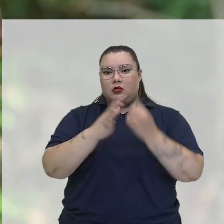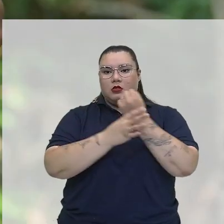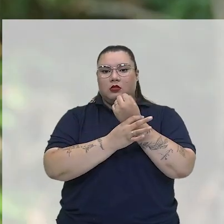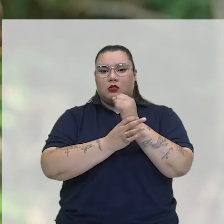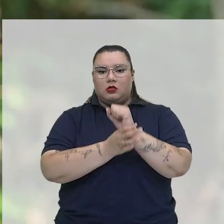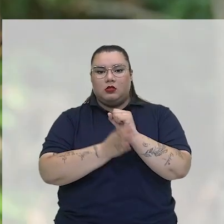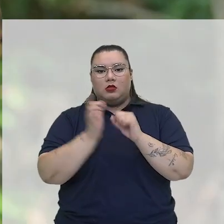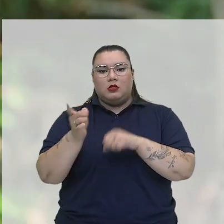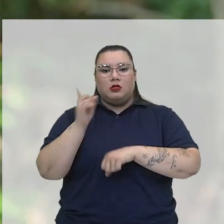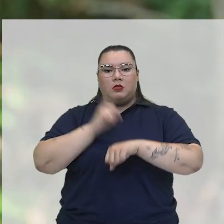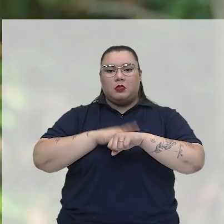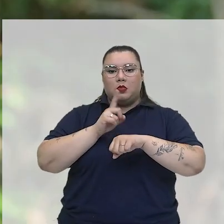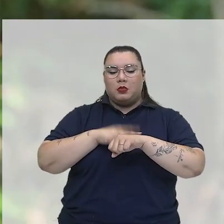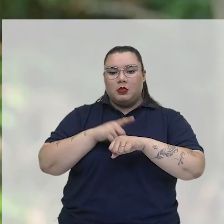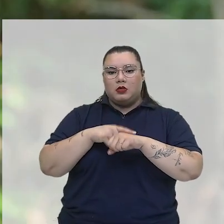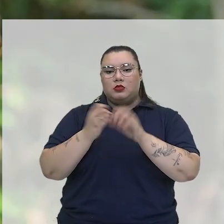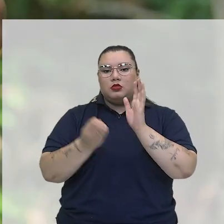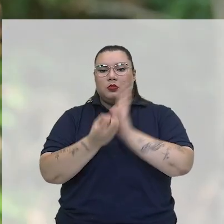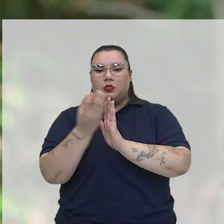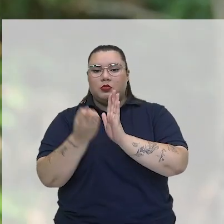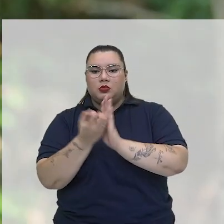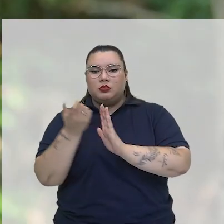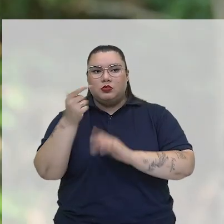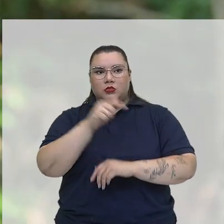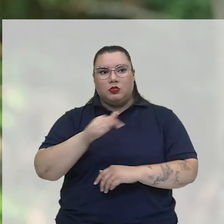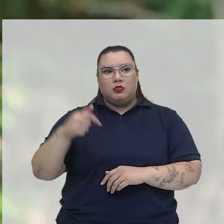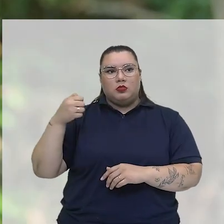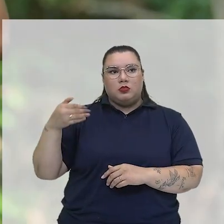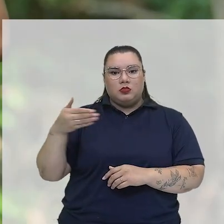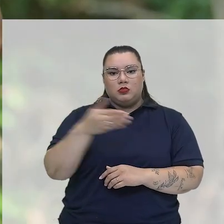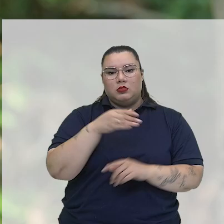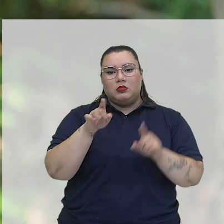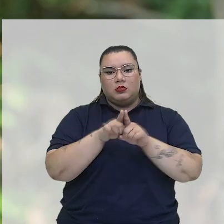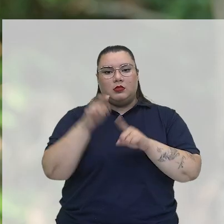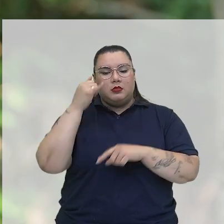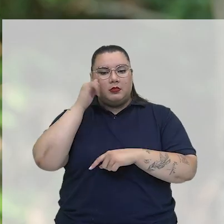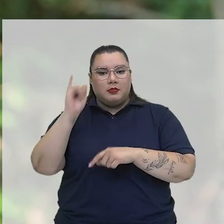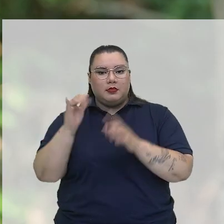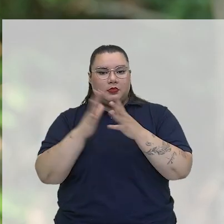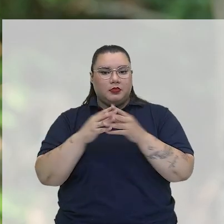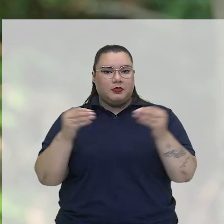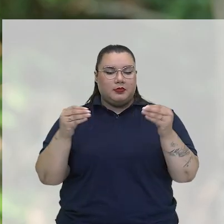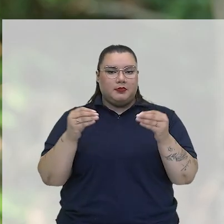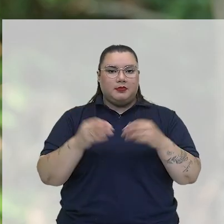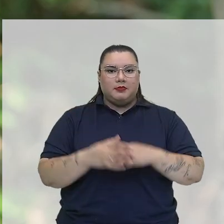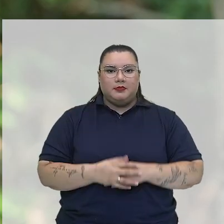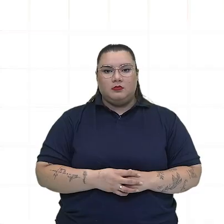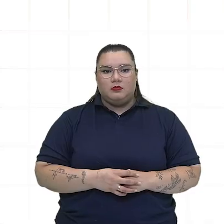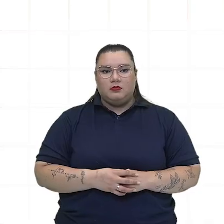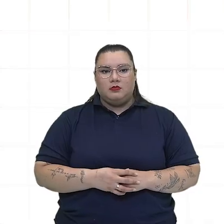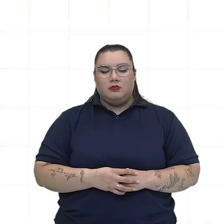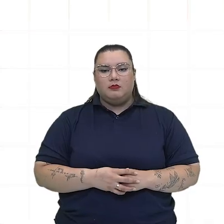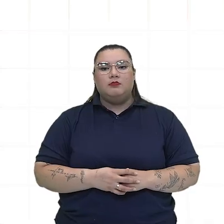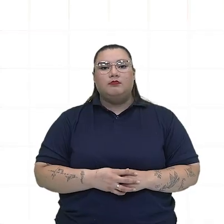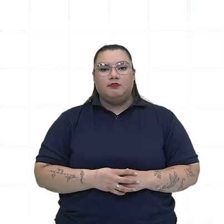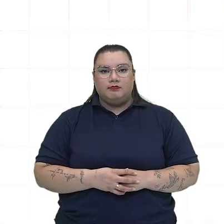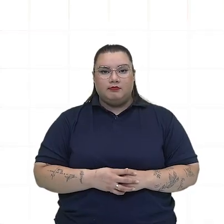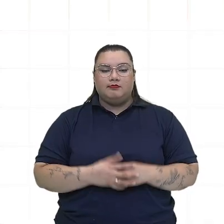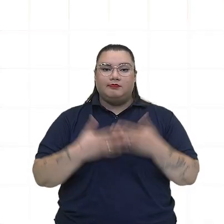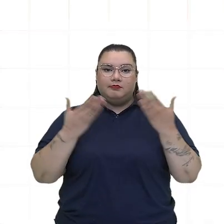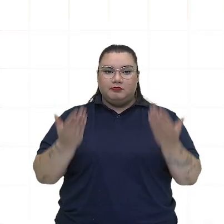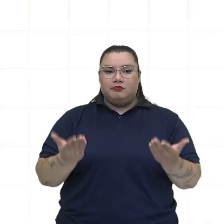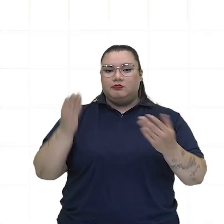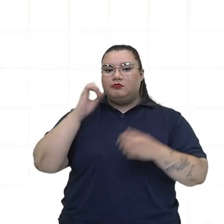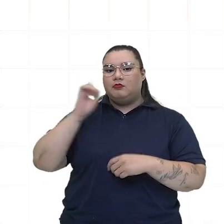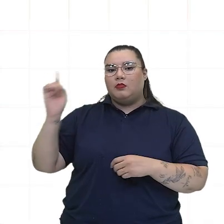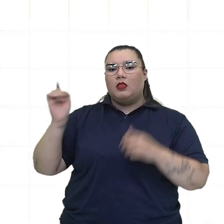esse momento de reprodução dos peixes e, assim, evitar a extinção de espécies. Fechando então a nossa